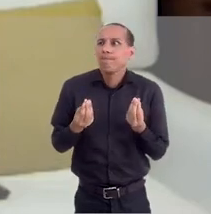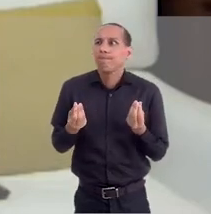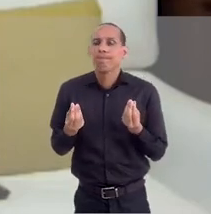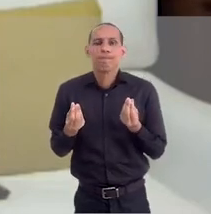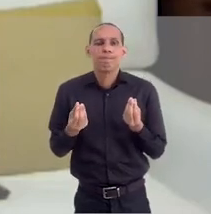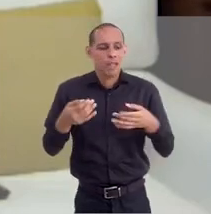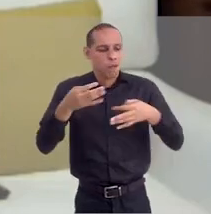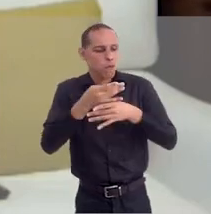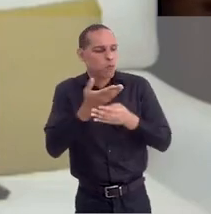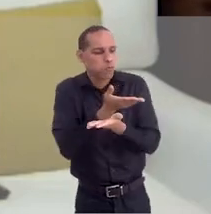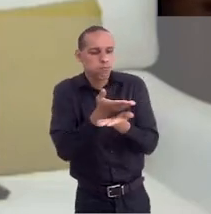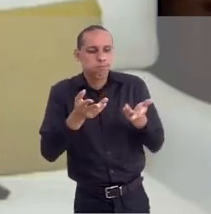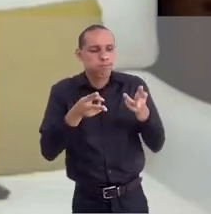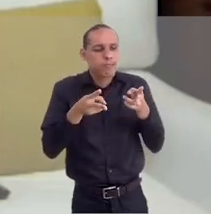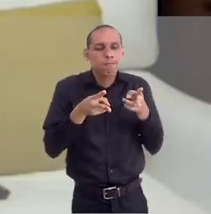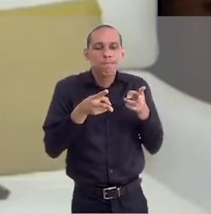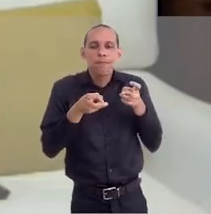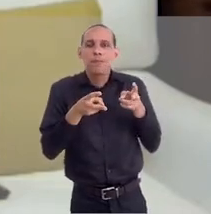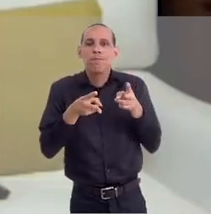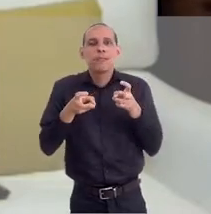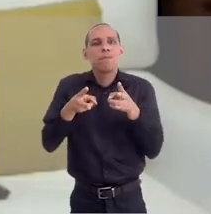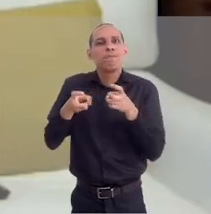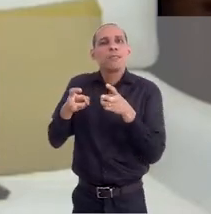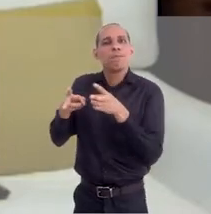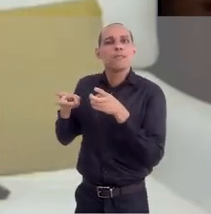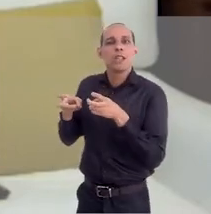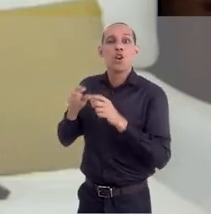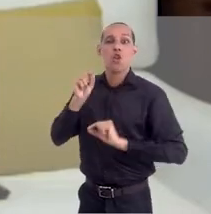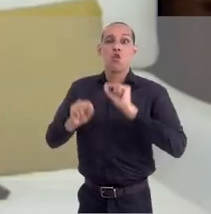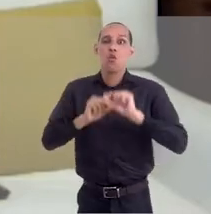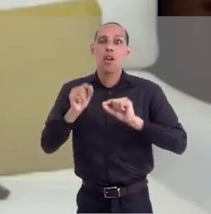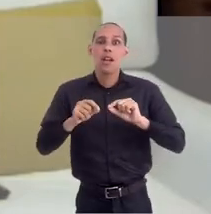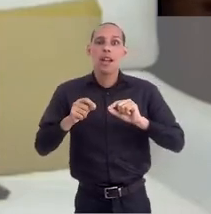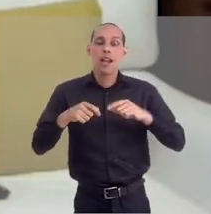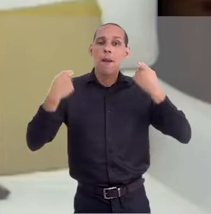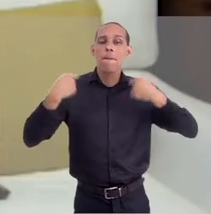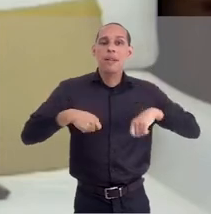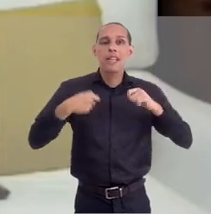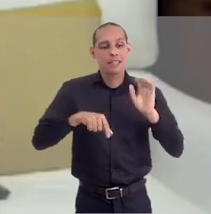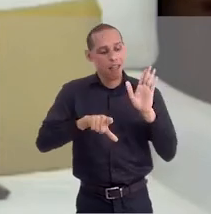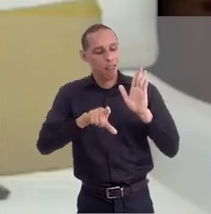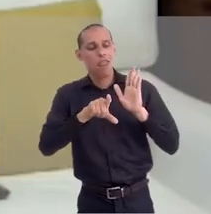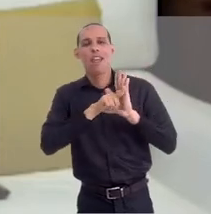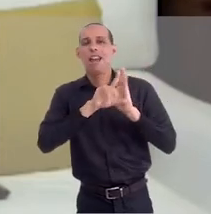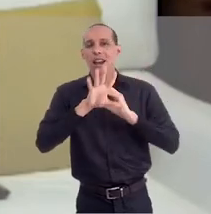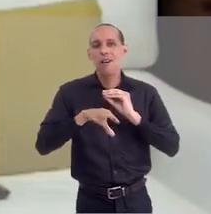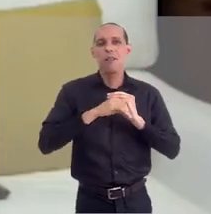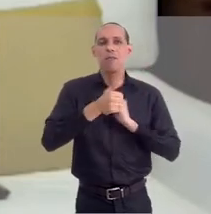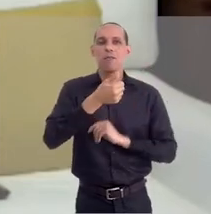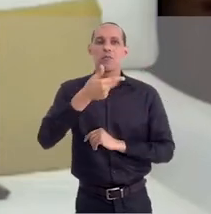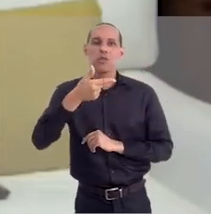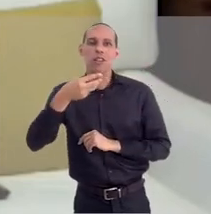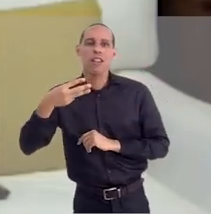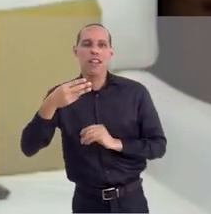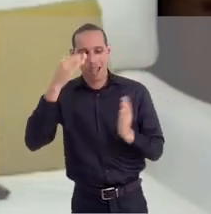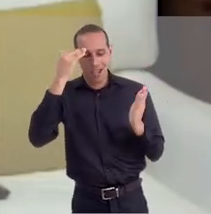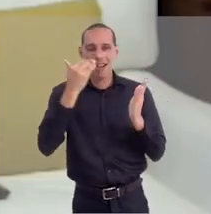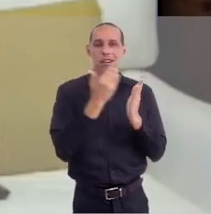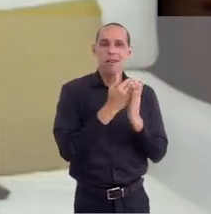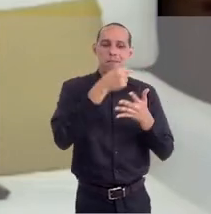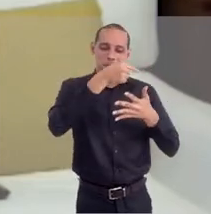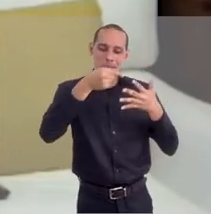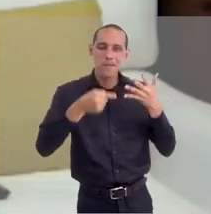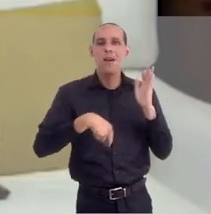de reconhecimento dos municípios que preenchem os requisitos da Lei Complementar 123. E